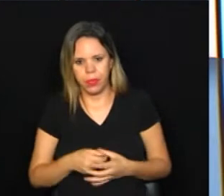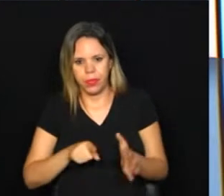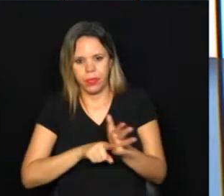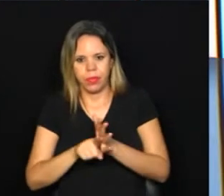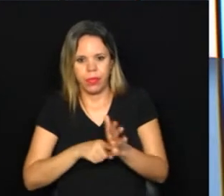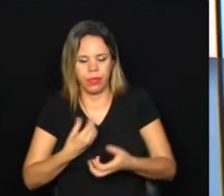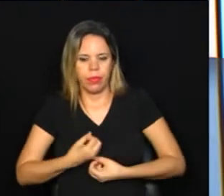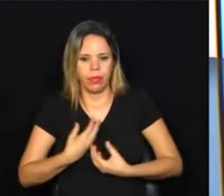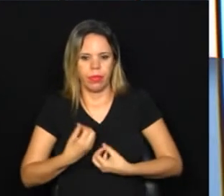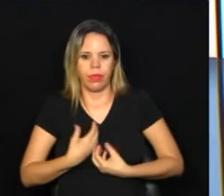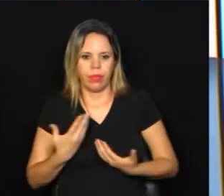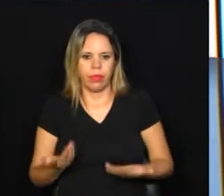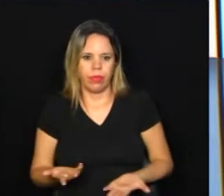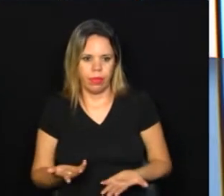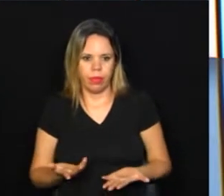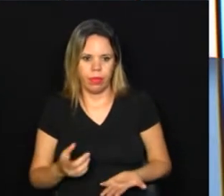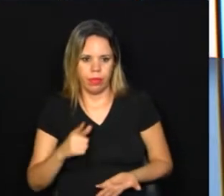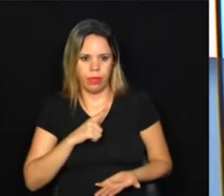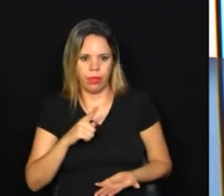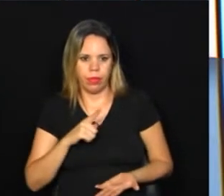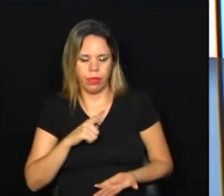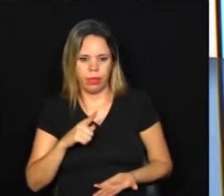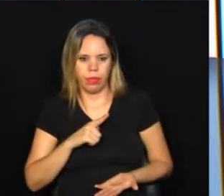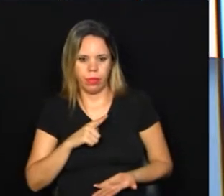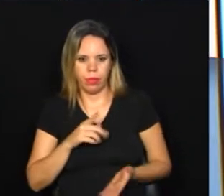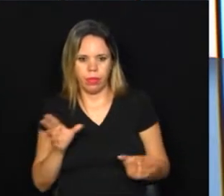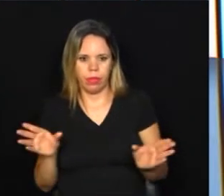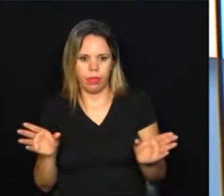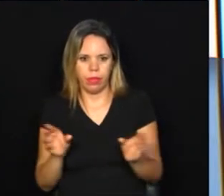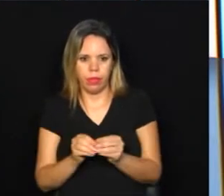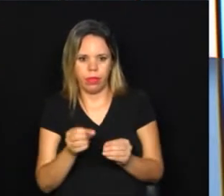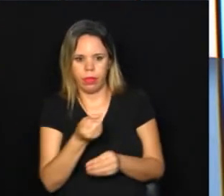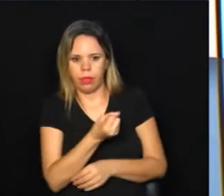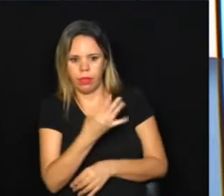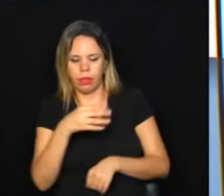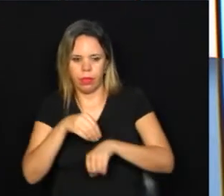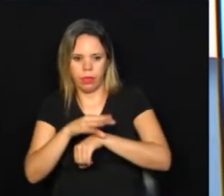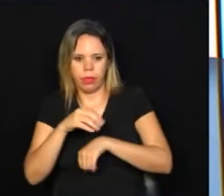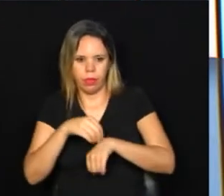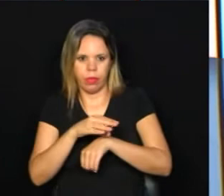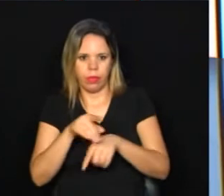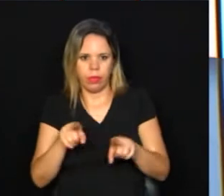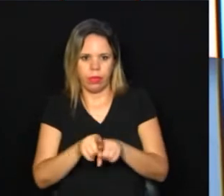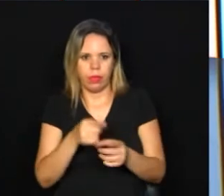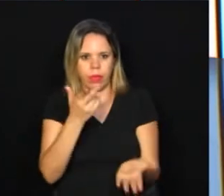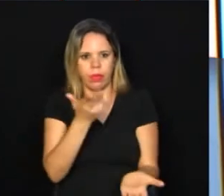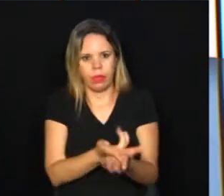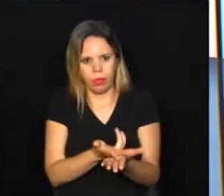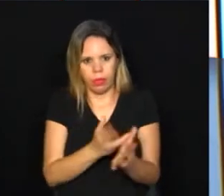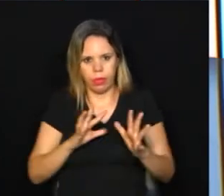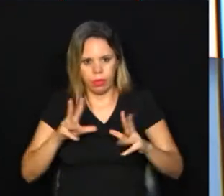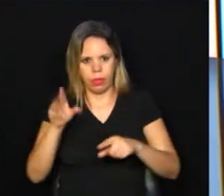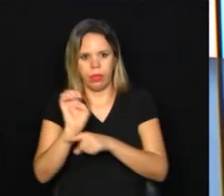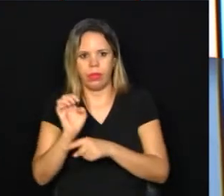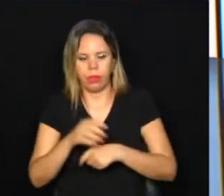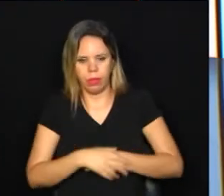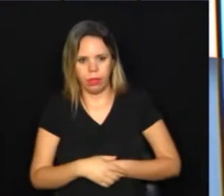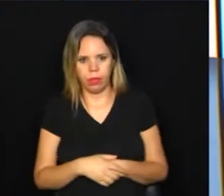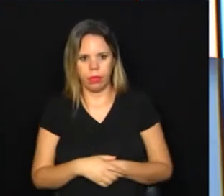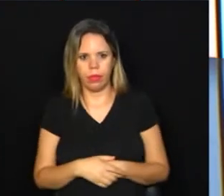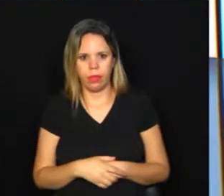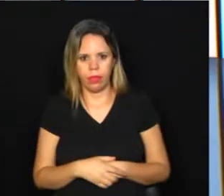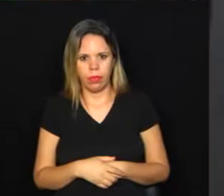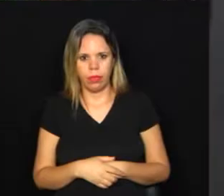com as informações, olha, nós temos aí redução de taxas de transmissão e internação em todo o estado.